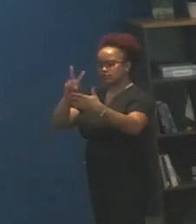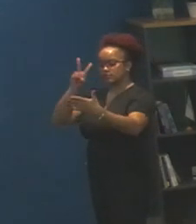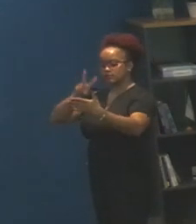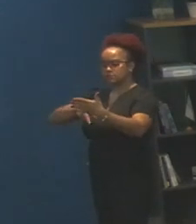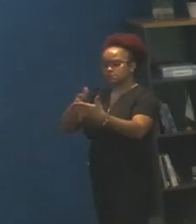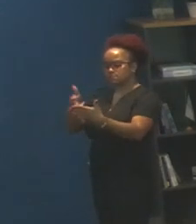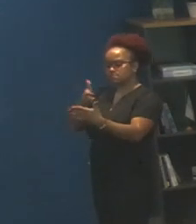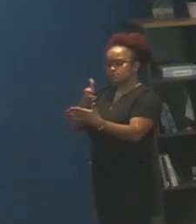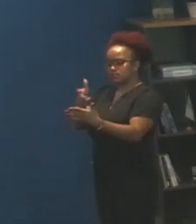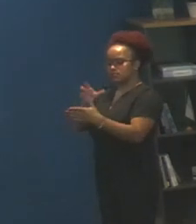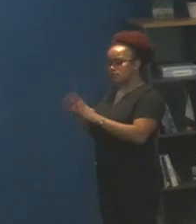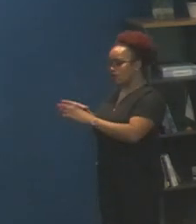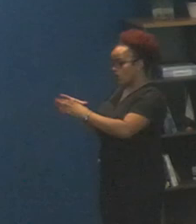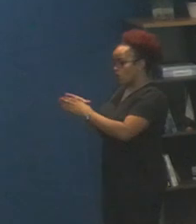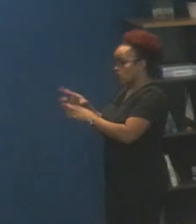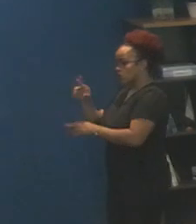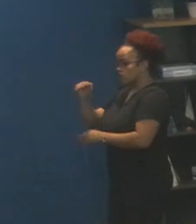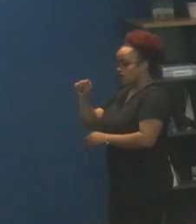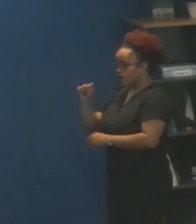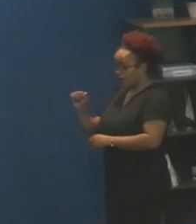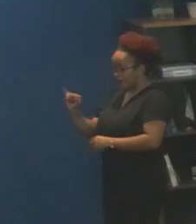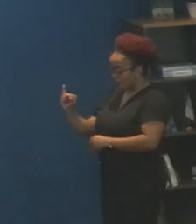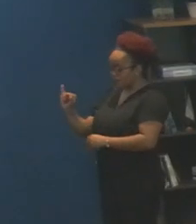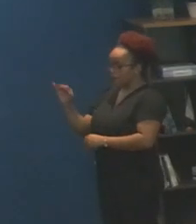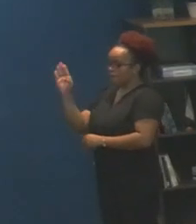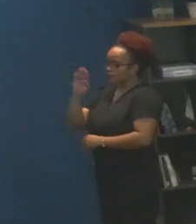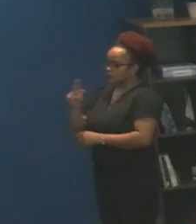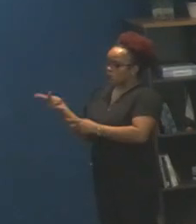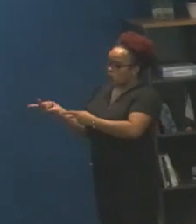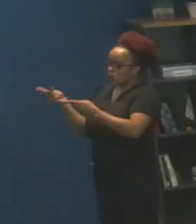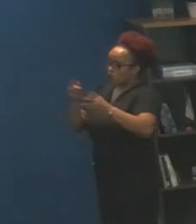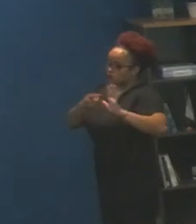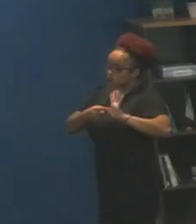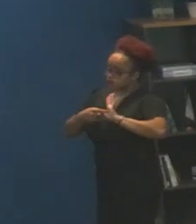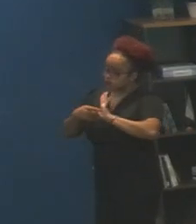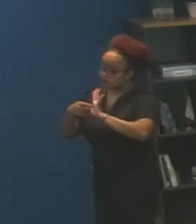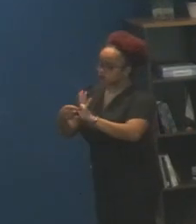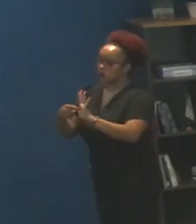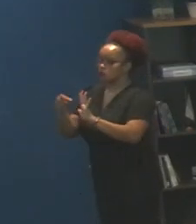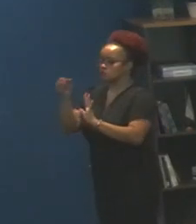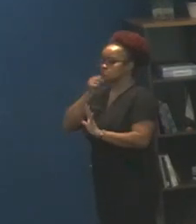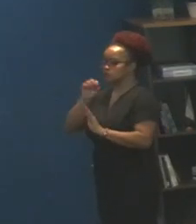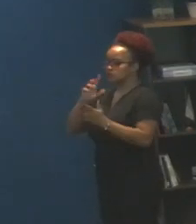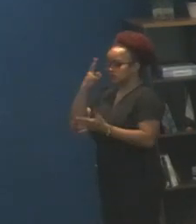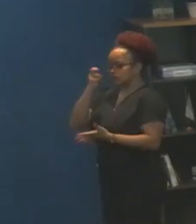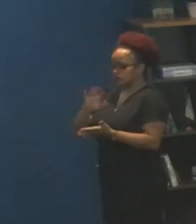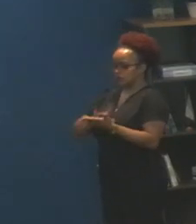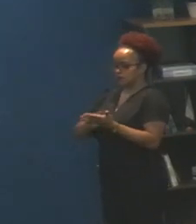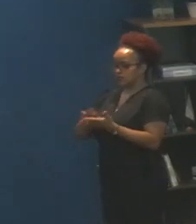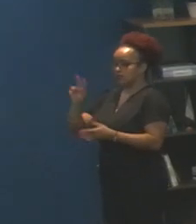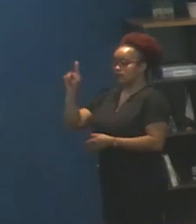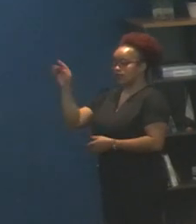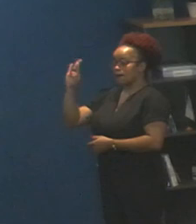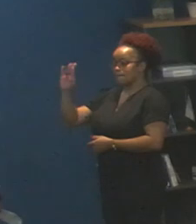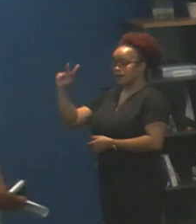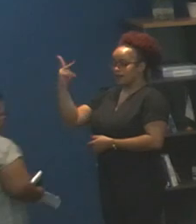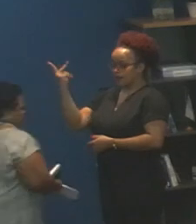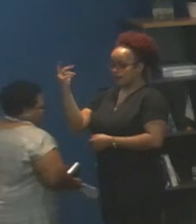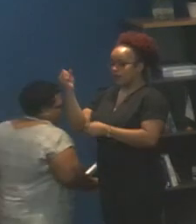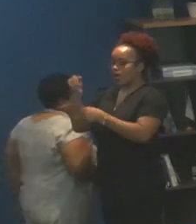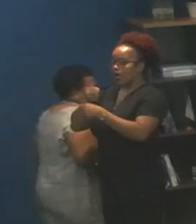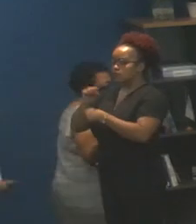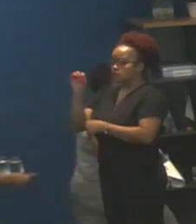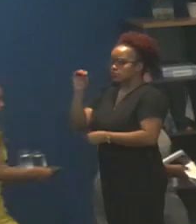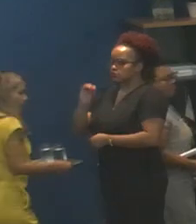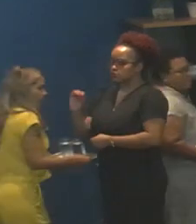receber da RIAM Brasil o convite para o lançamento da Pessoa Idosa em Braille, em Belo Horizonte, em outubro